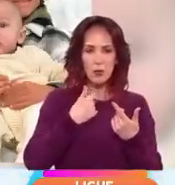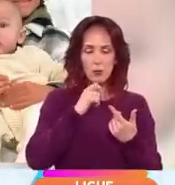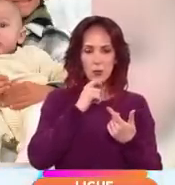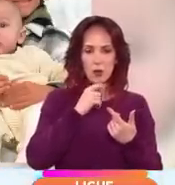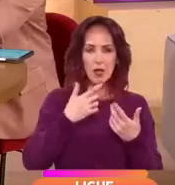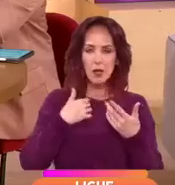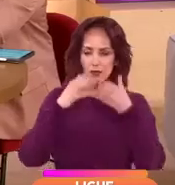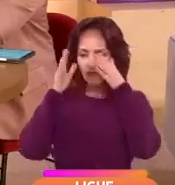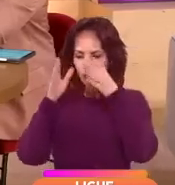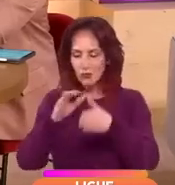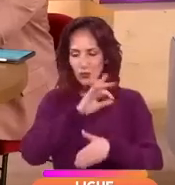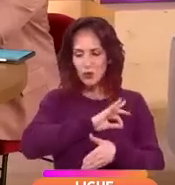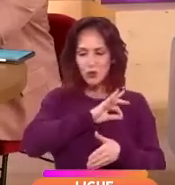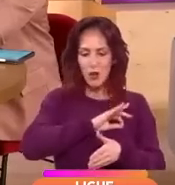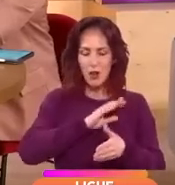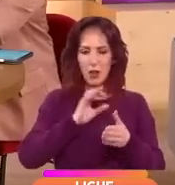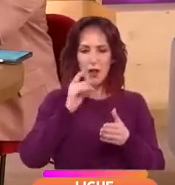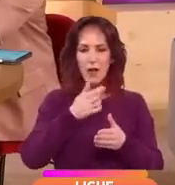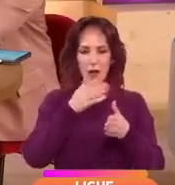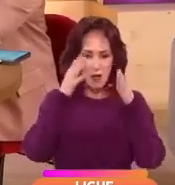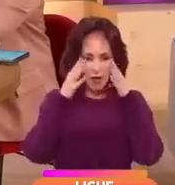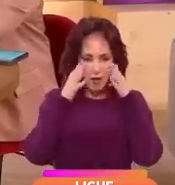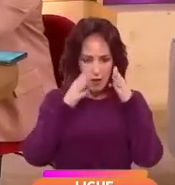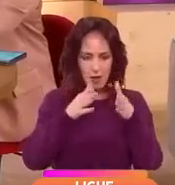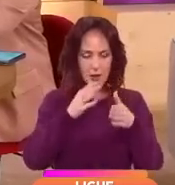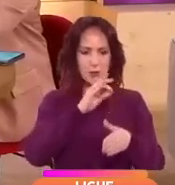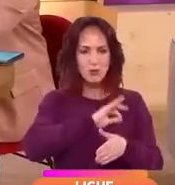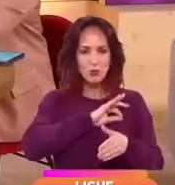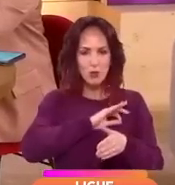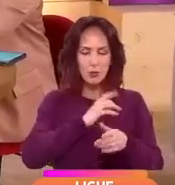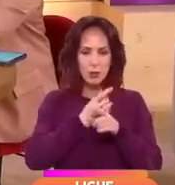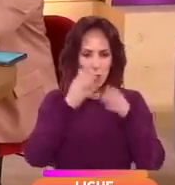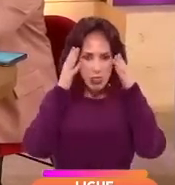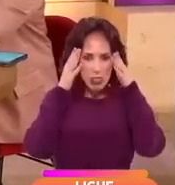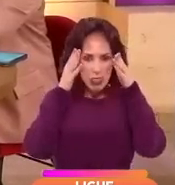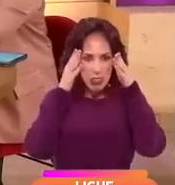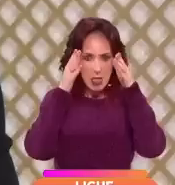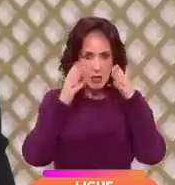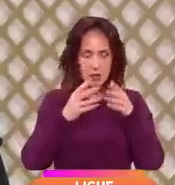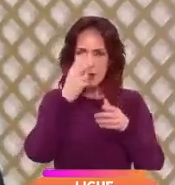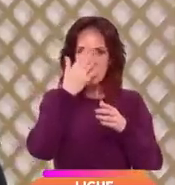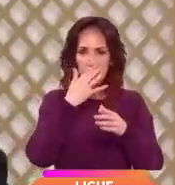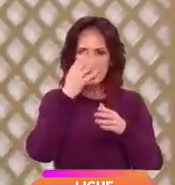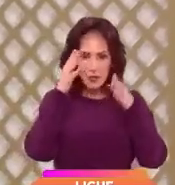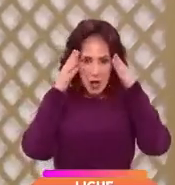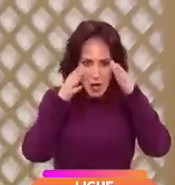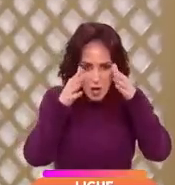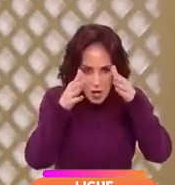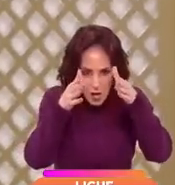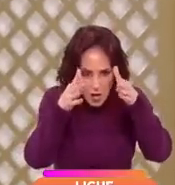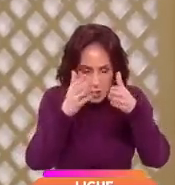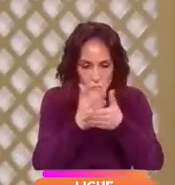a minha dedicação profissional ou a minha obsessão profissional, vamos chamar um bocadinho assim, porque eu sou, normalmente quando obcego, sou muito obstinado nas